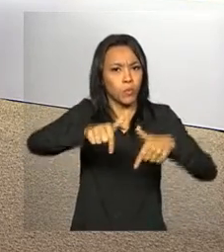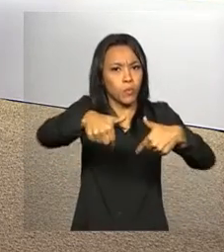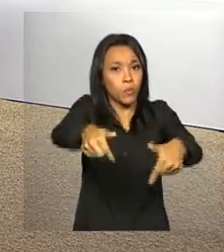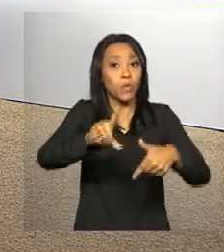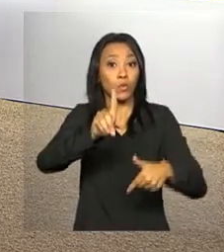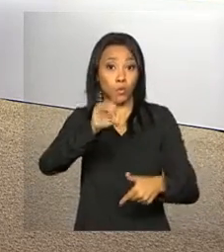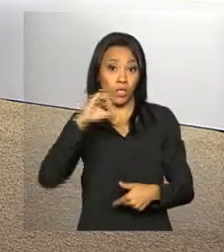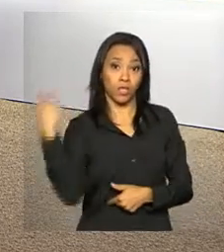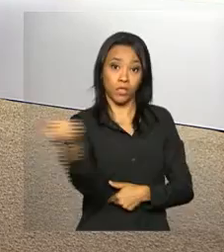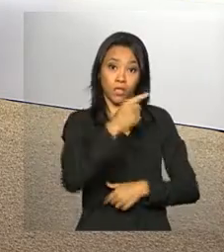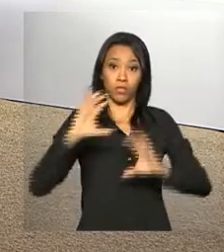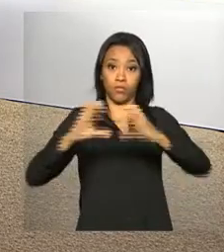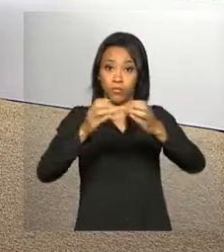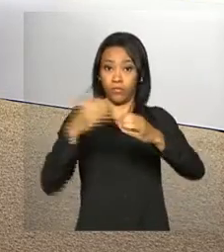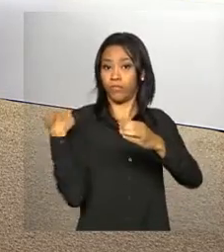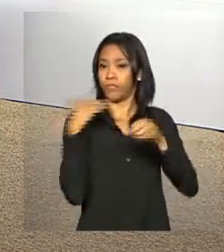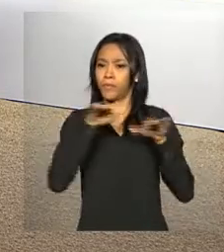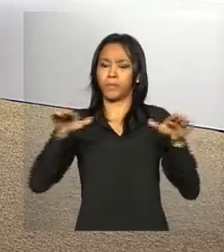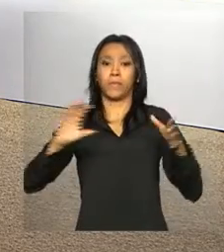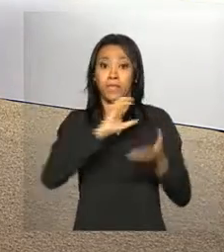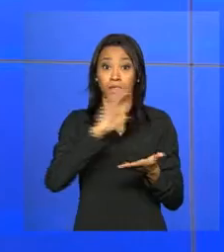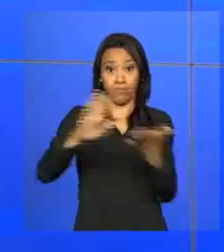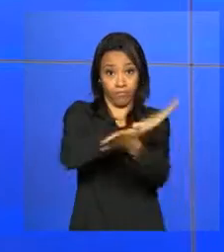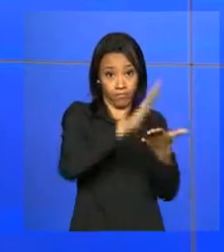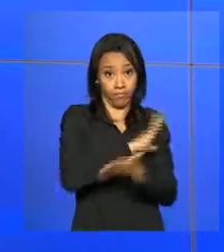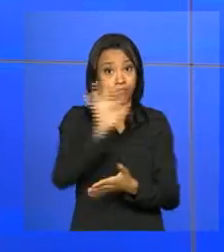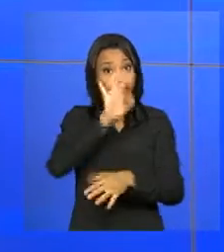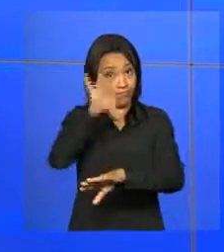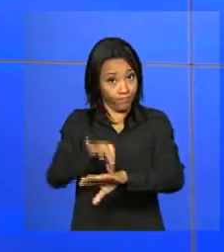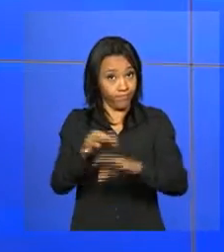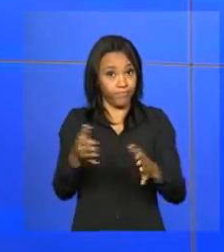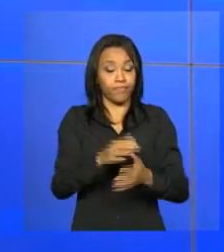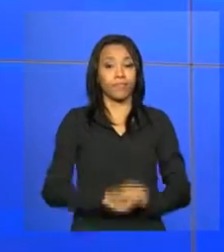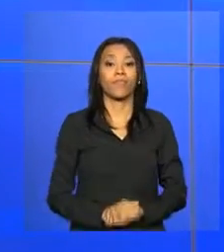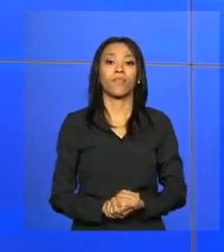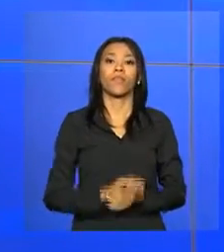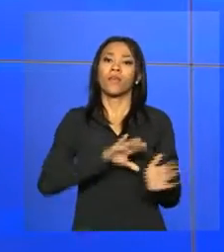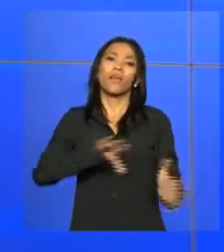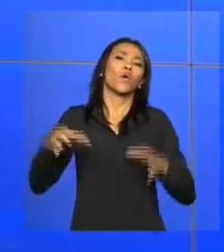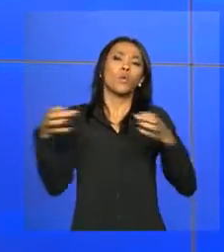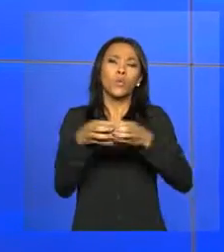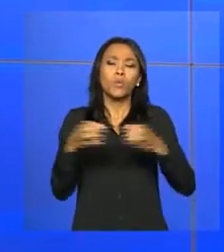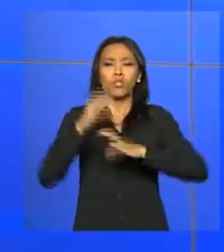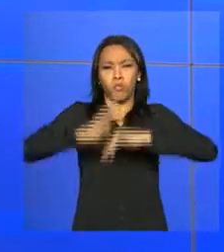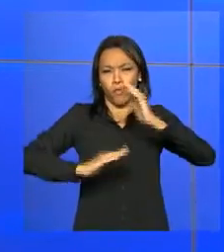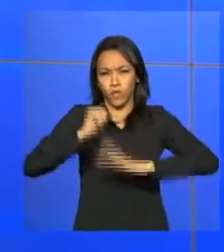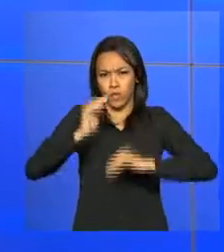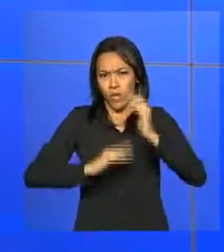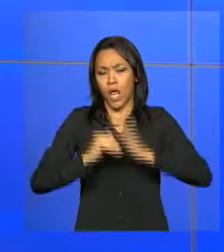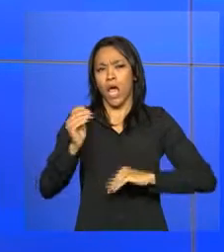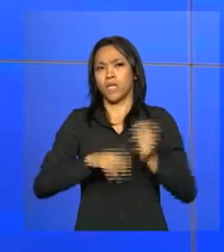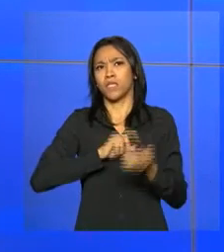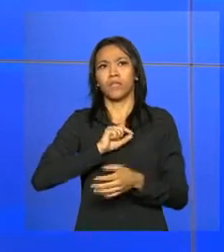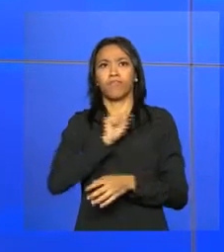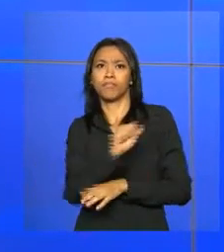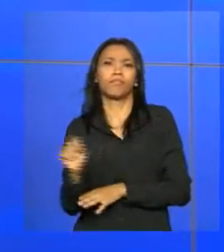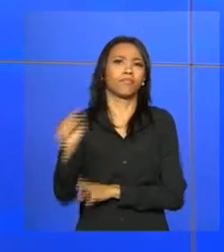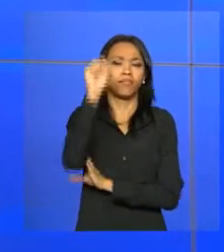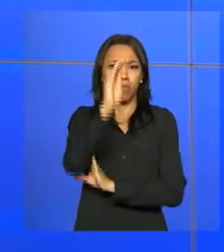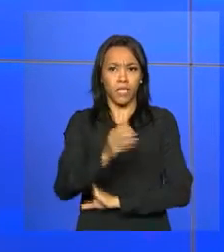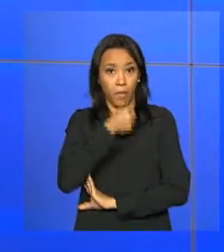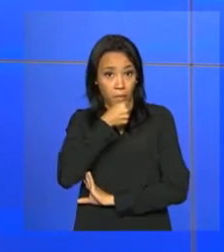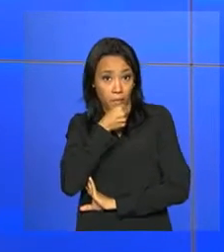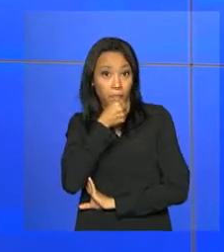do dia nacional de mobilização música 0 com a equipe de reportagem em diversas cidades do país a redação